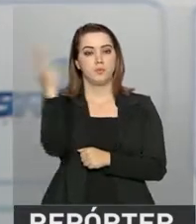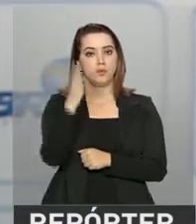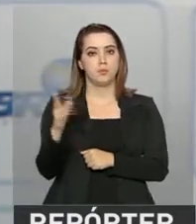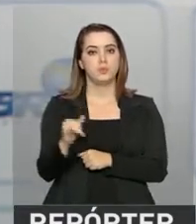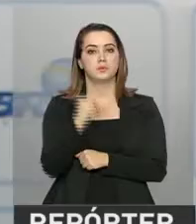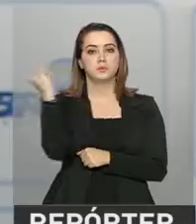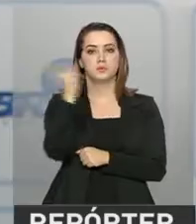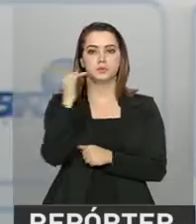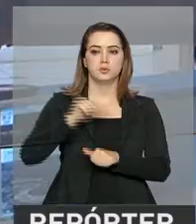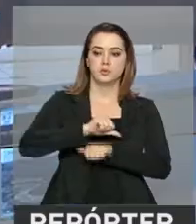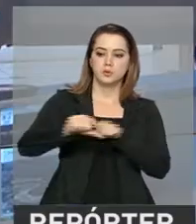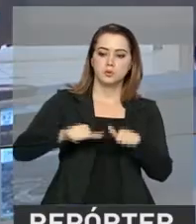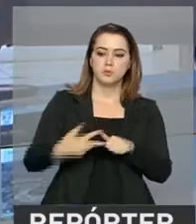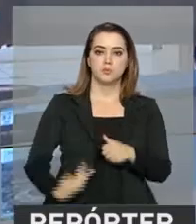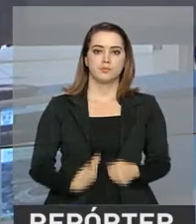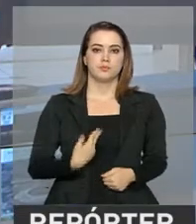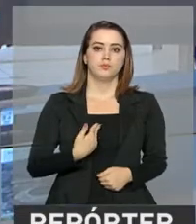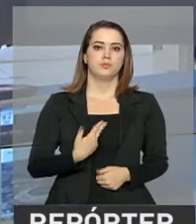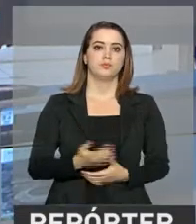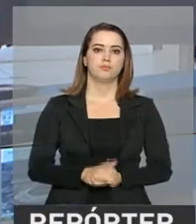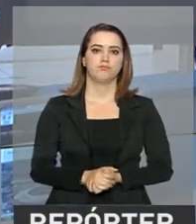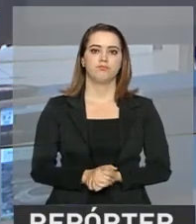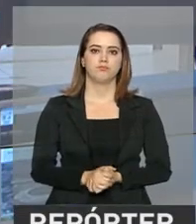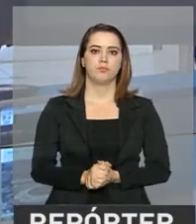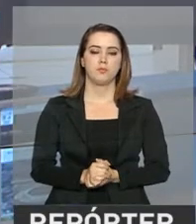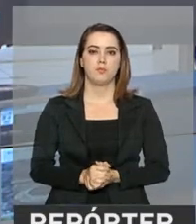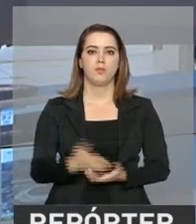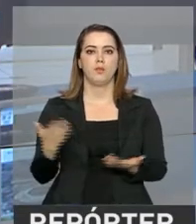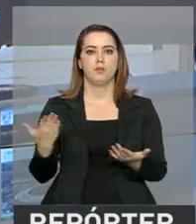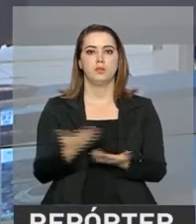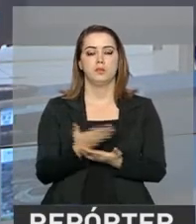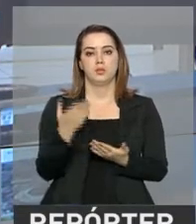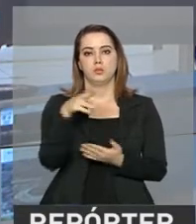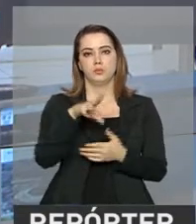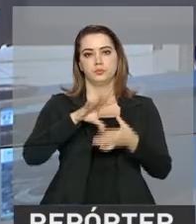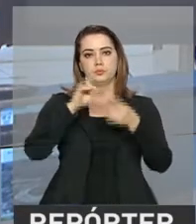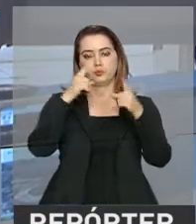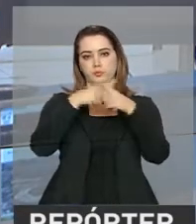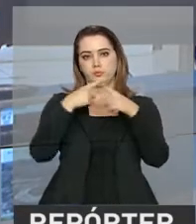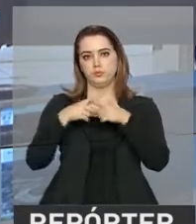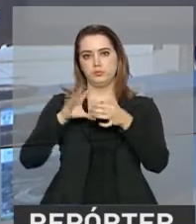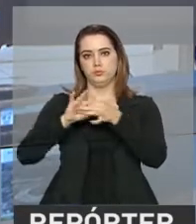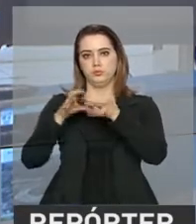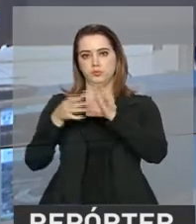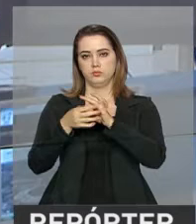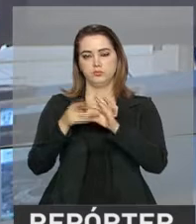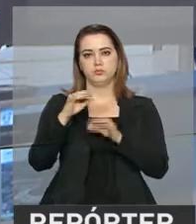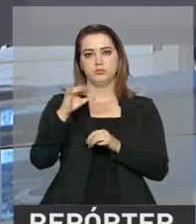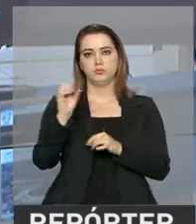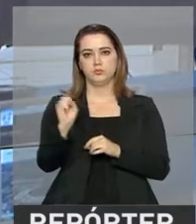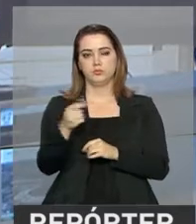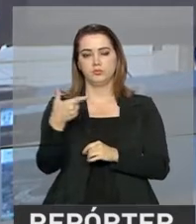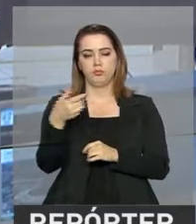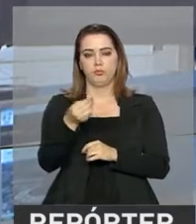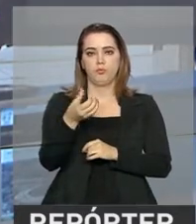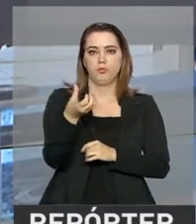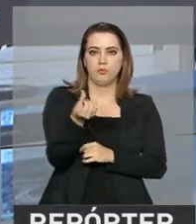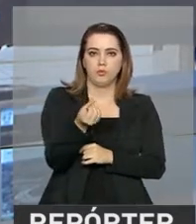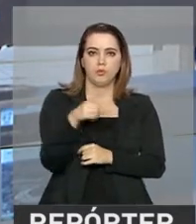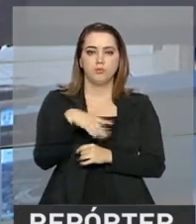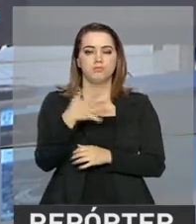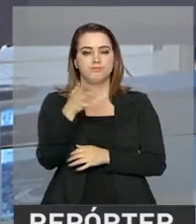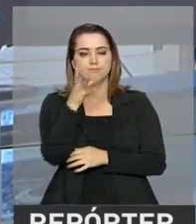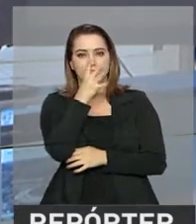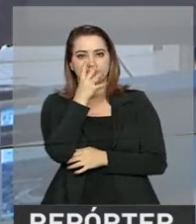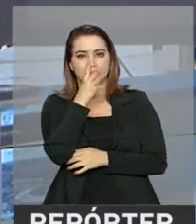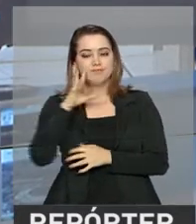Brasília, Beatriz Amiden. E os Jogos Olímpicos Rio 2016 encantaram não só o Brasil, mas todo o mundo. Os